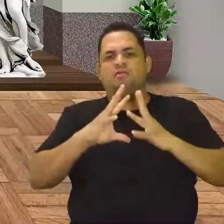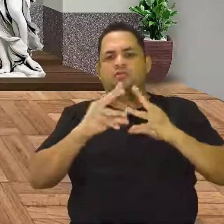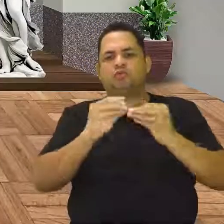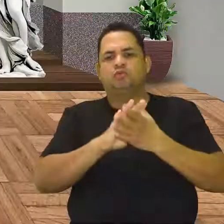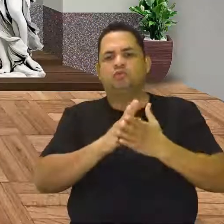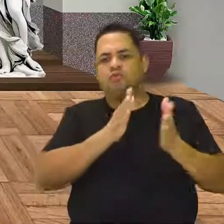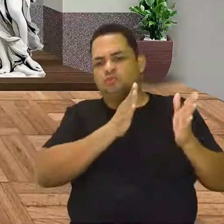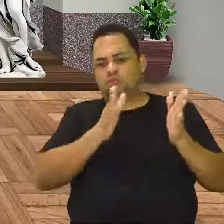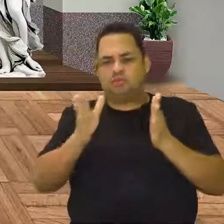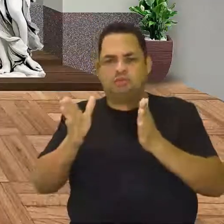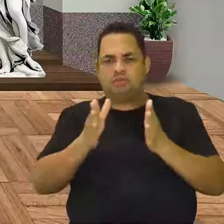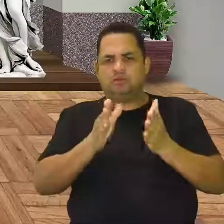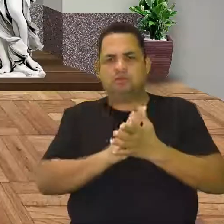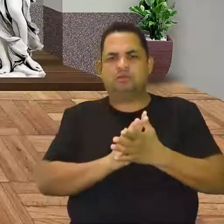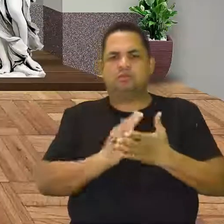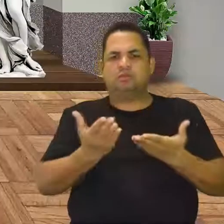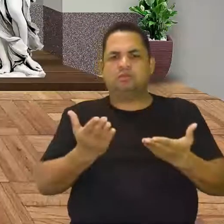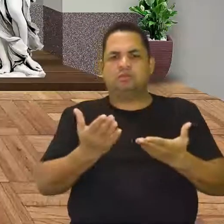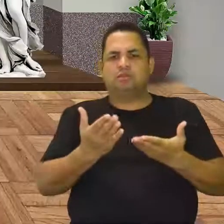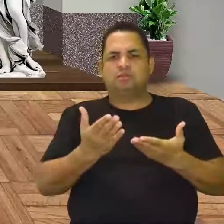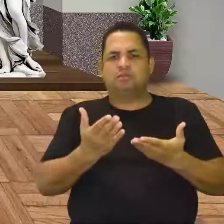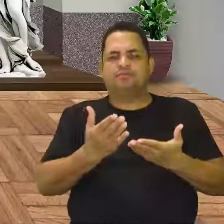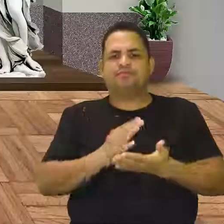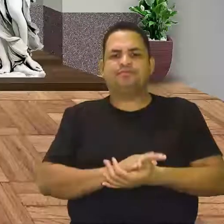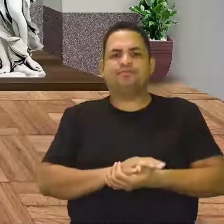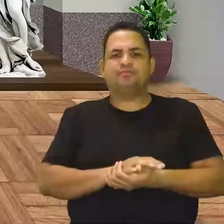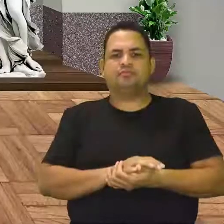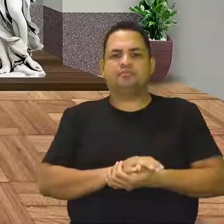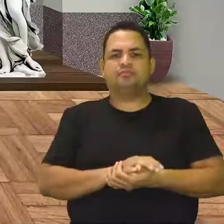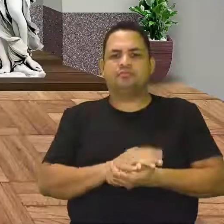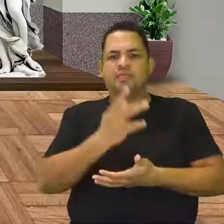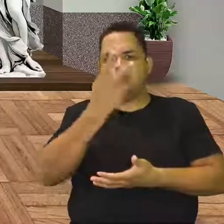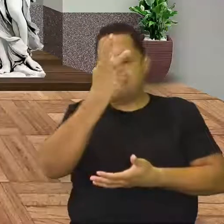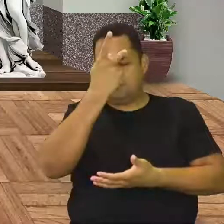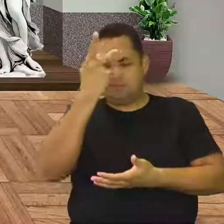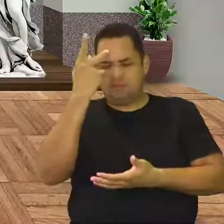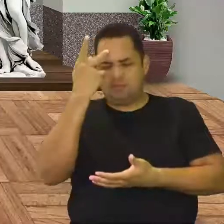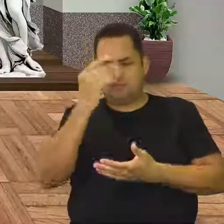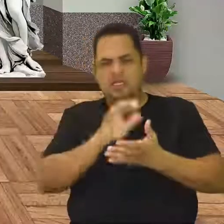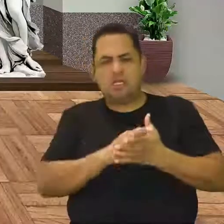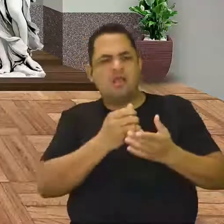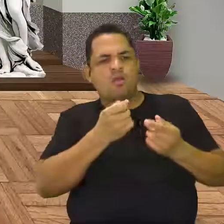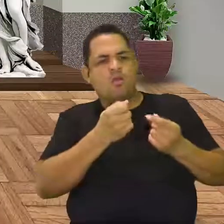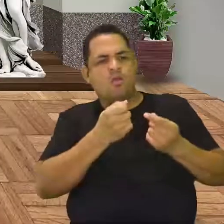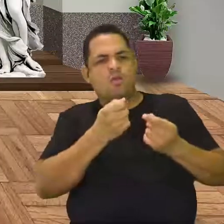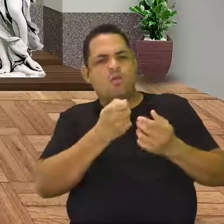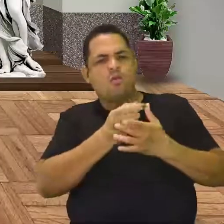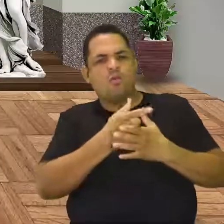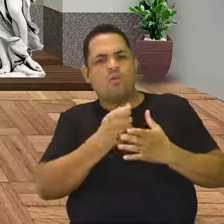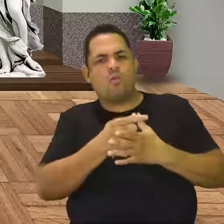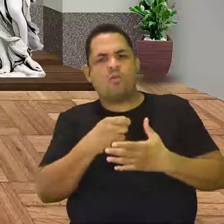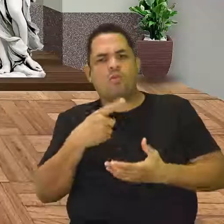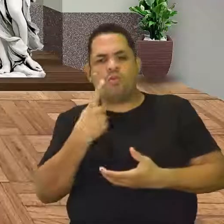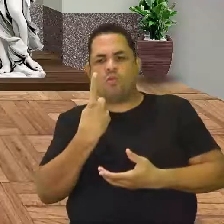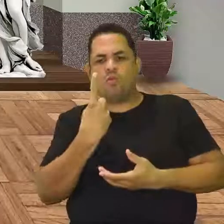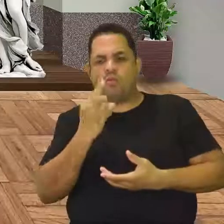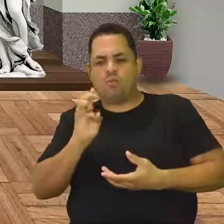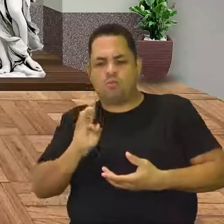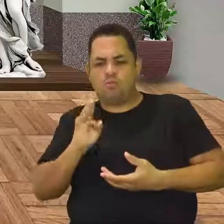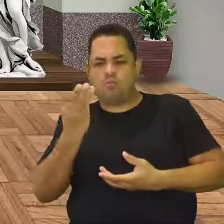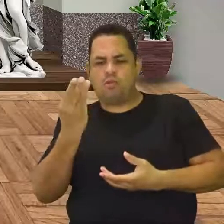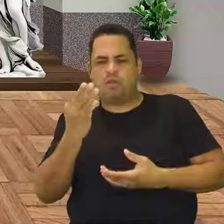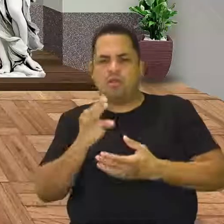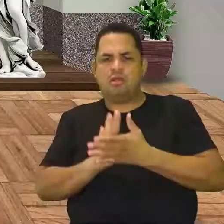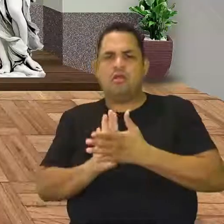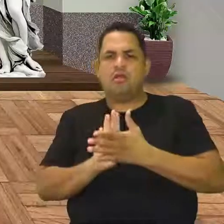ouviu. Para ter uma ideia, aluno, uma pessoa ia ao mercado com 1 milhão de marcos